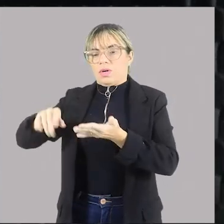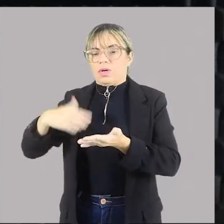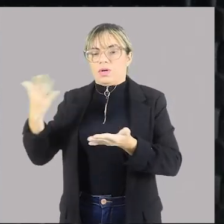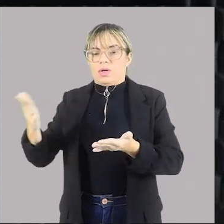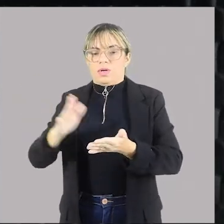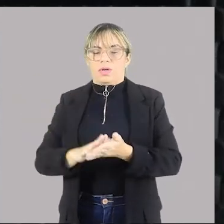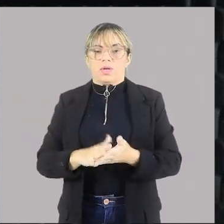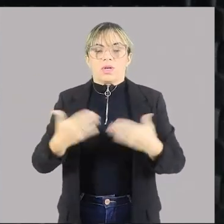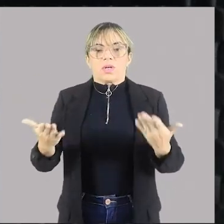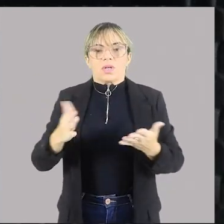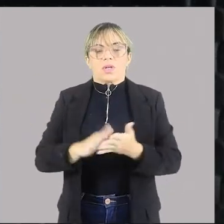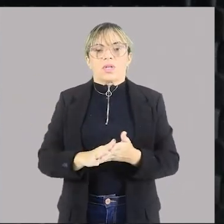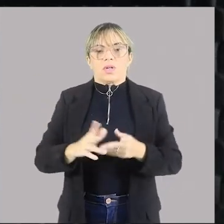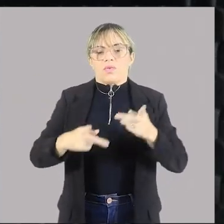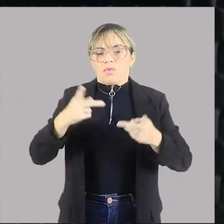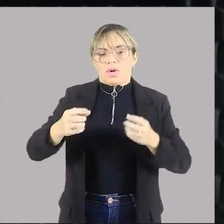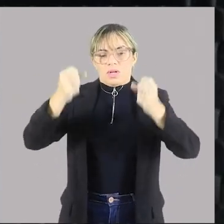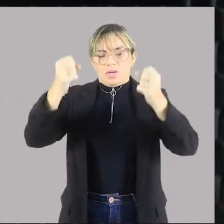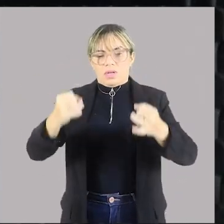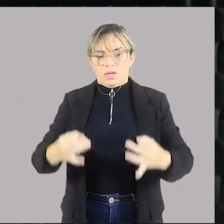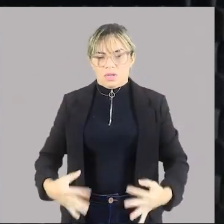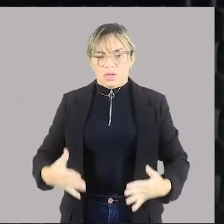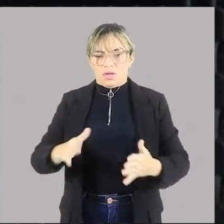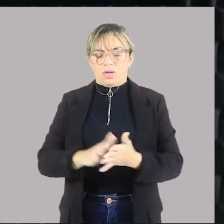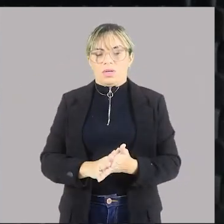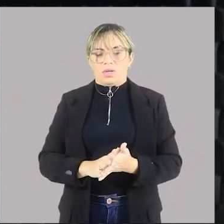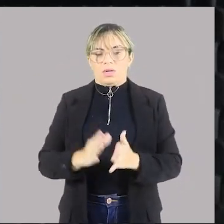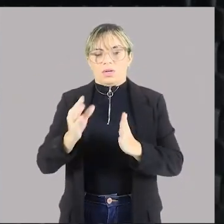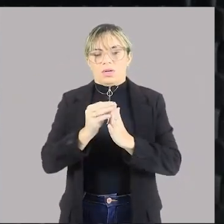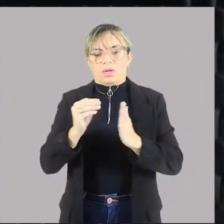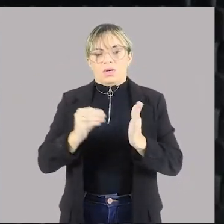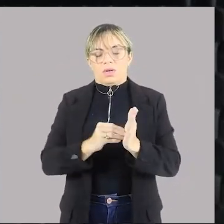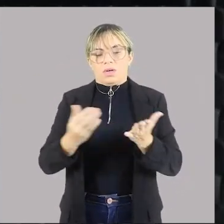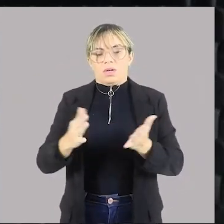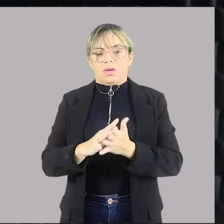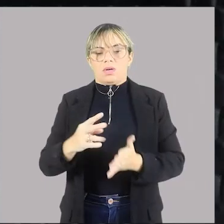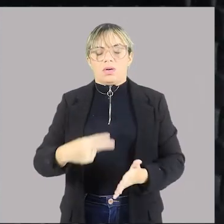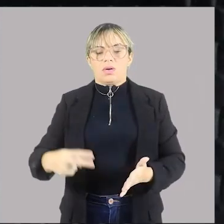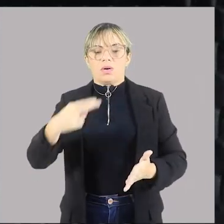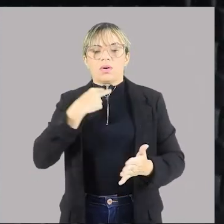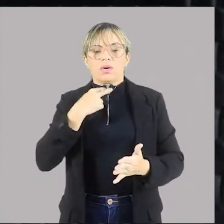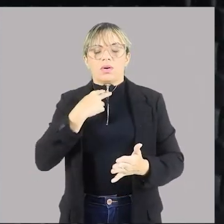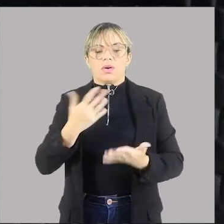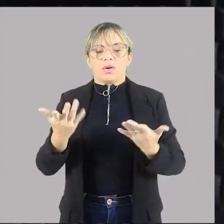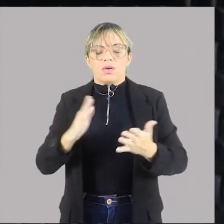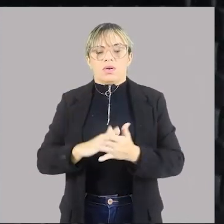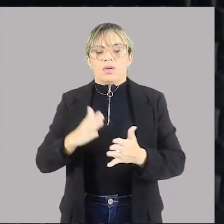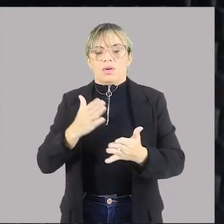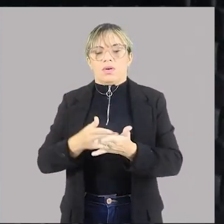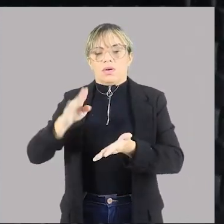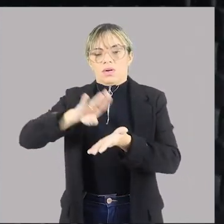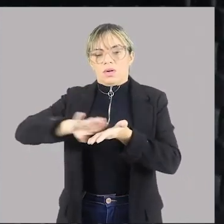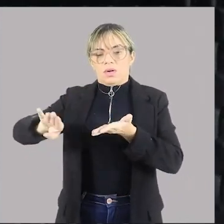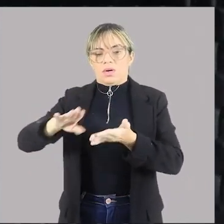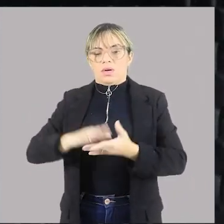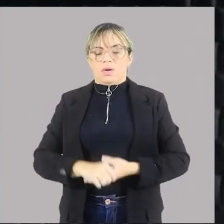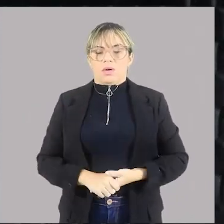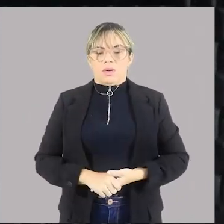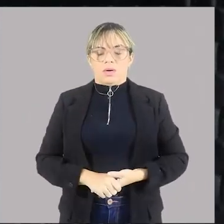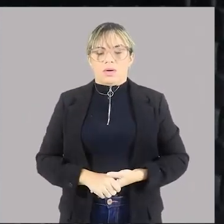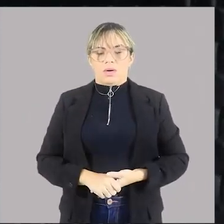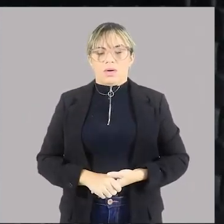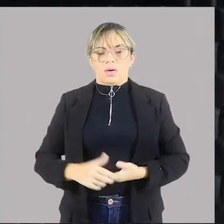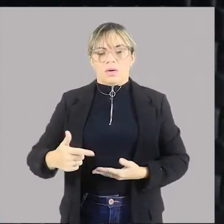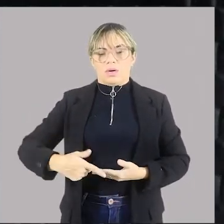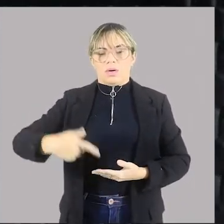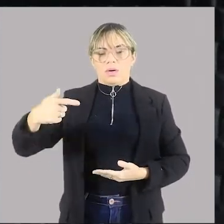nos diz efetivamente qual é o conteúdo. Por isso, ele não pode ser delimitado a partir de mera exclusão, perfeito? Já o